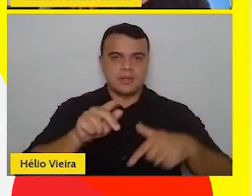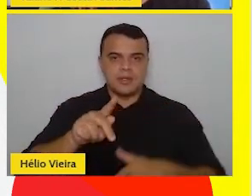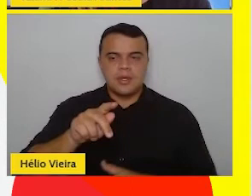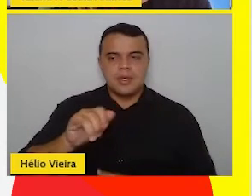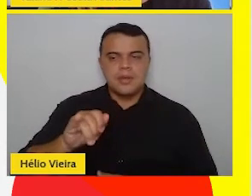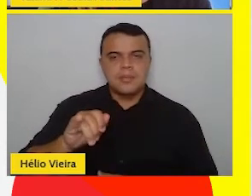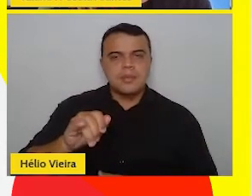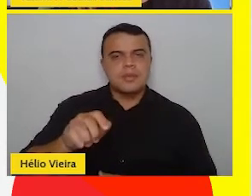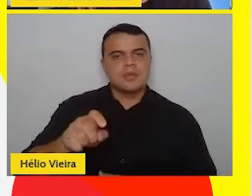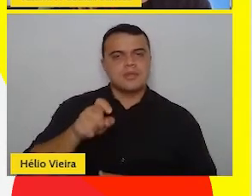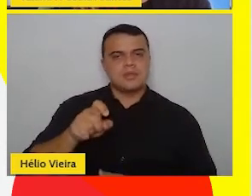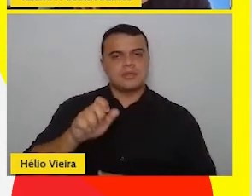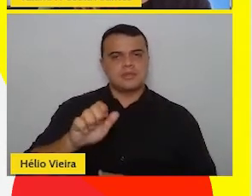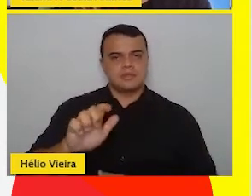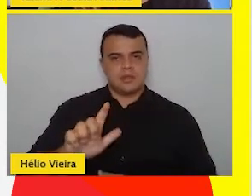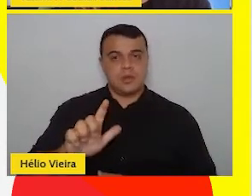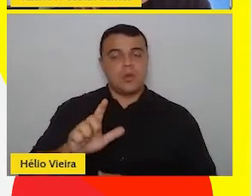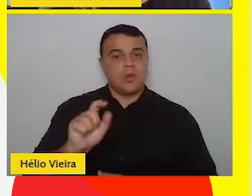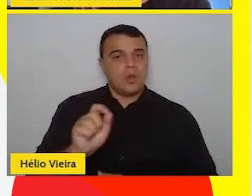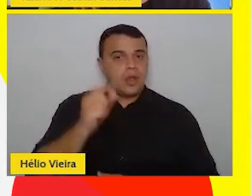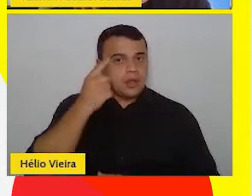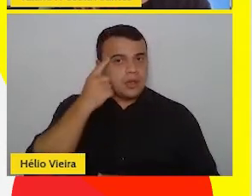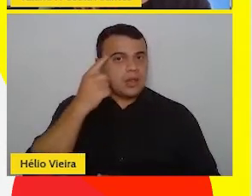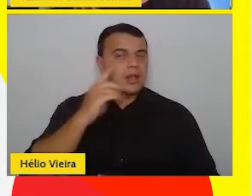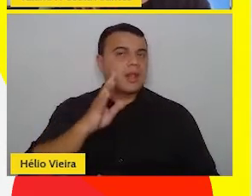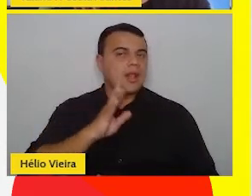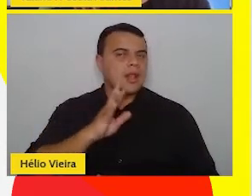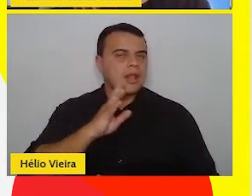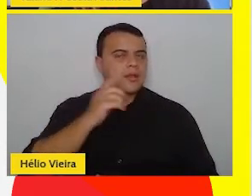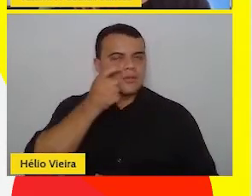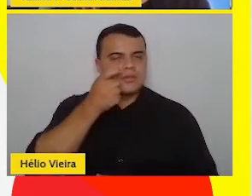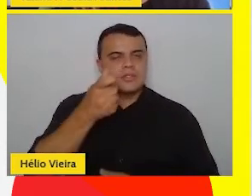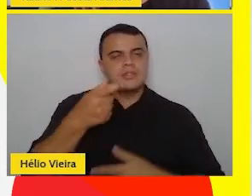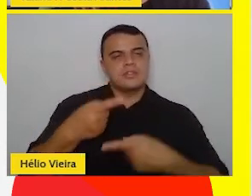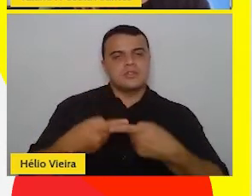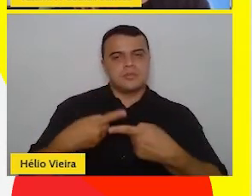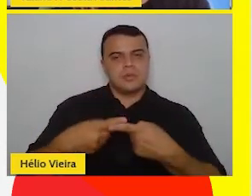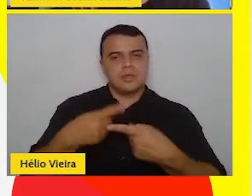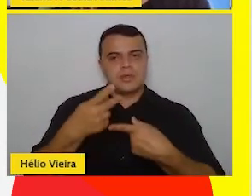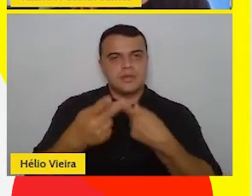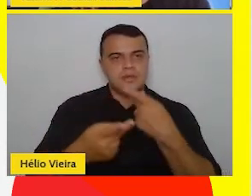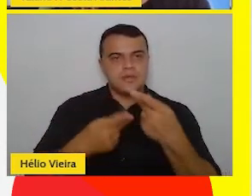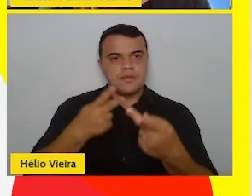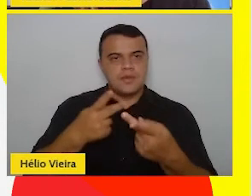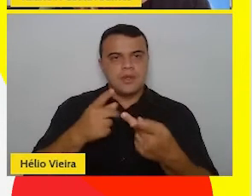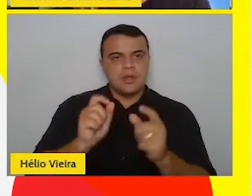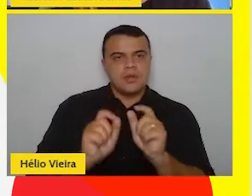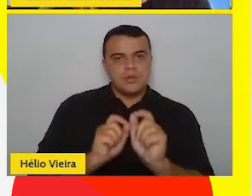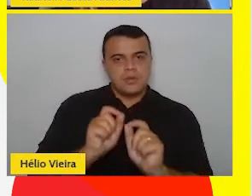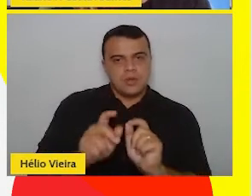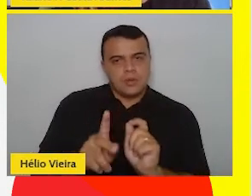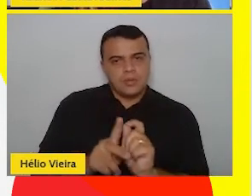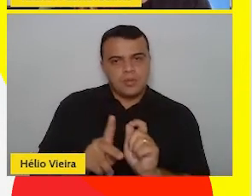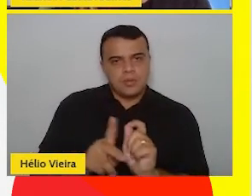art, e é uma ideia interessante porque trabalha um pouquinho a gamificação,